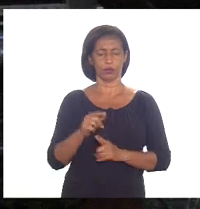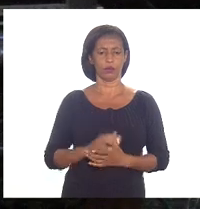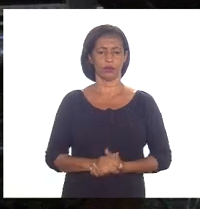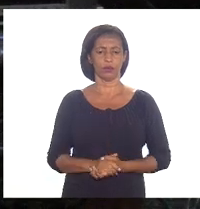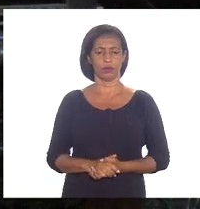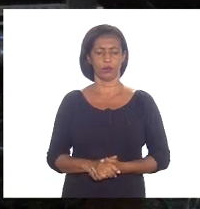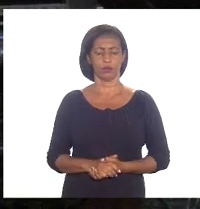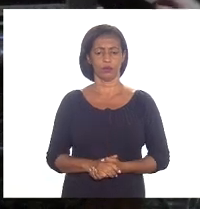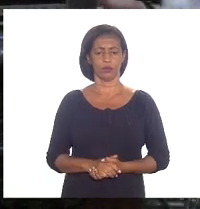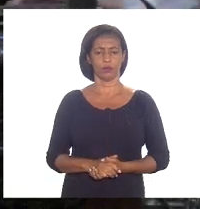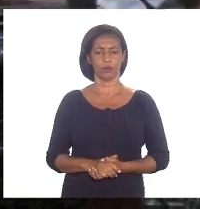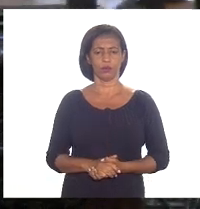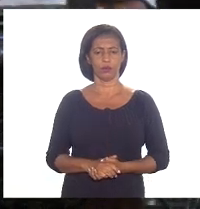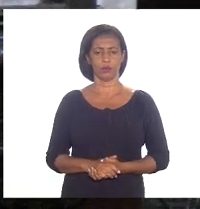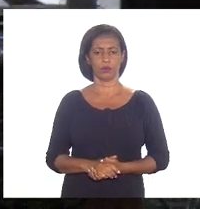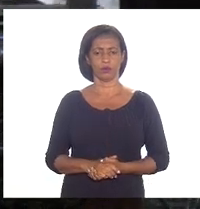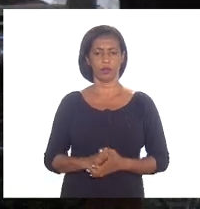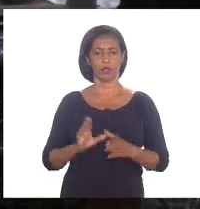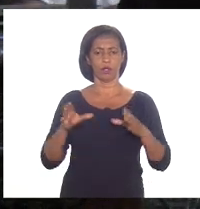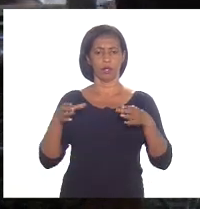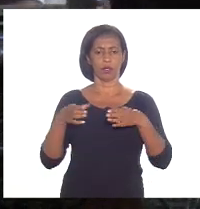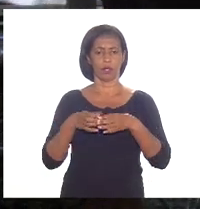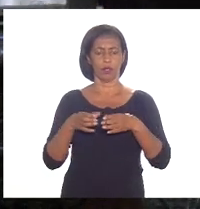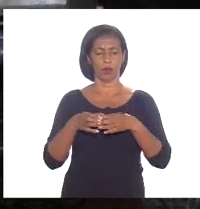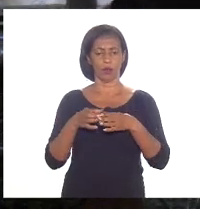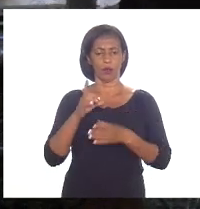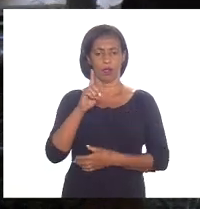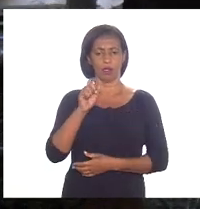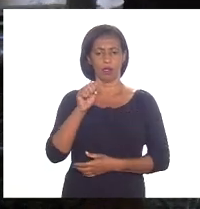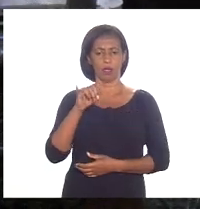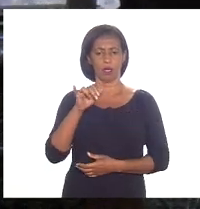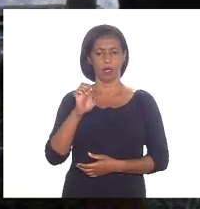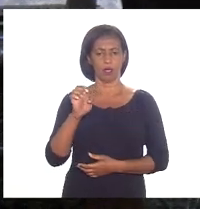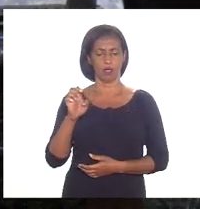de Vossa Excelência. Pela Comissão de Direitos Humanos, deputada Dani Monteiro.